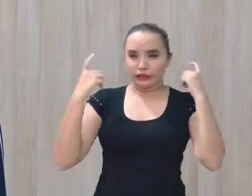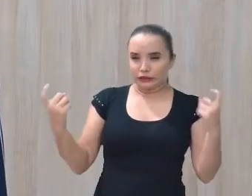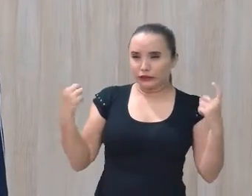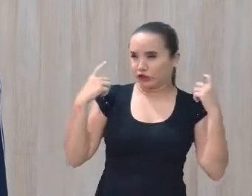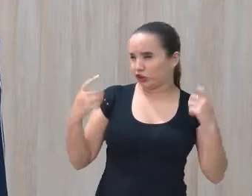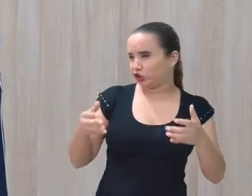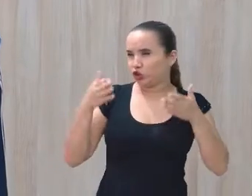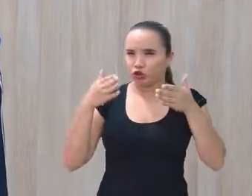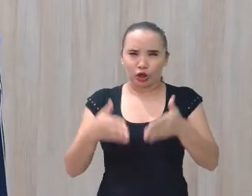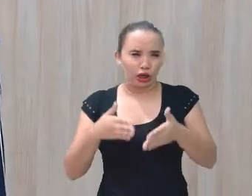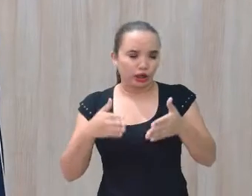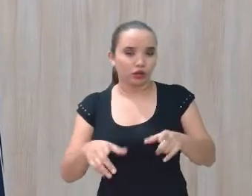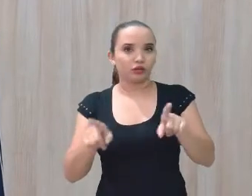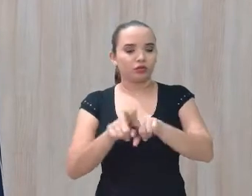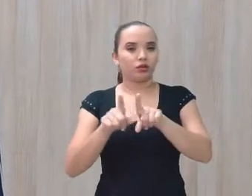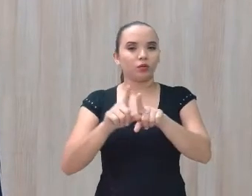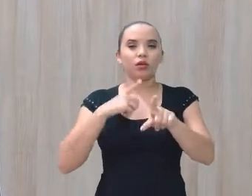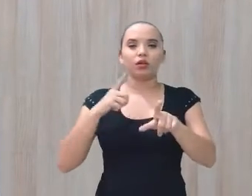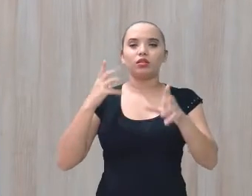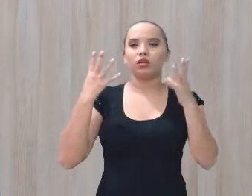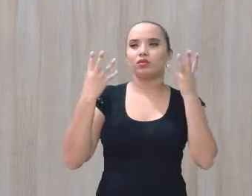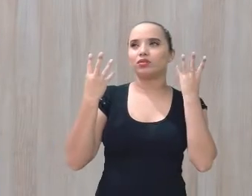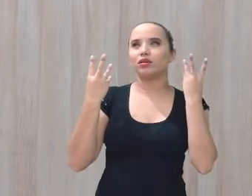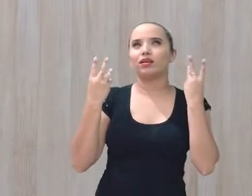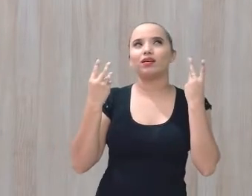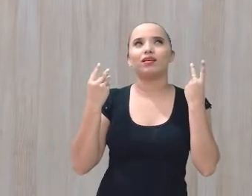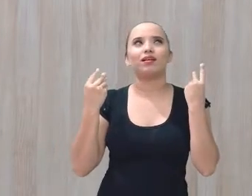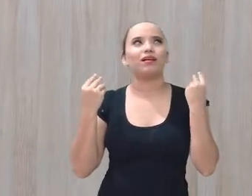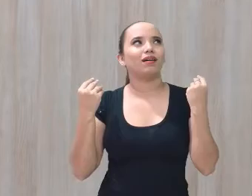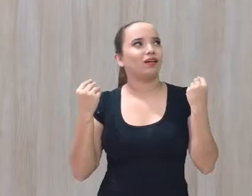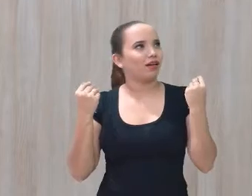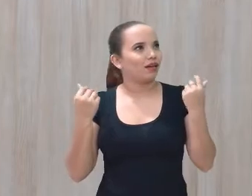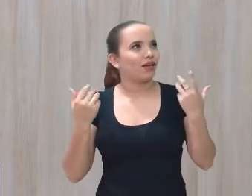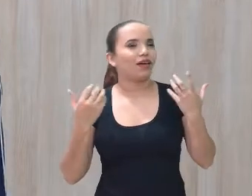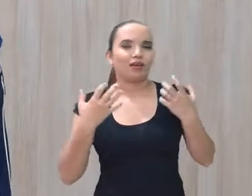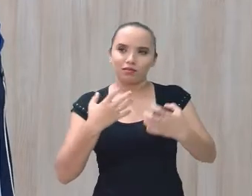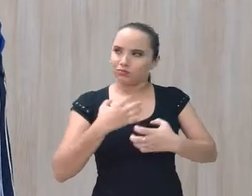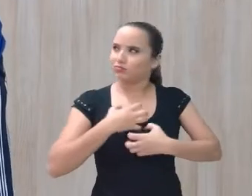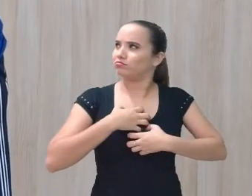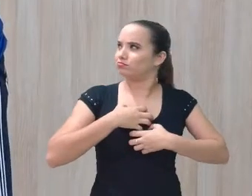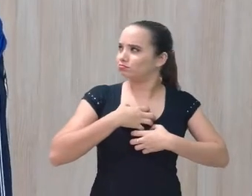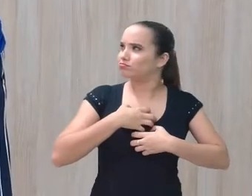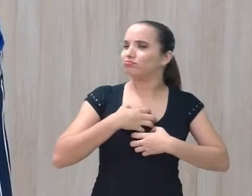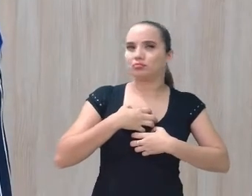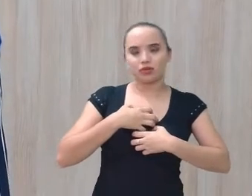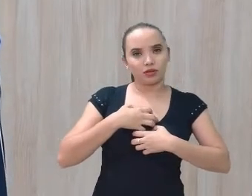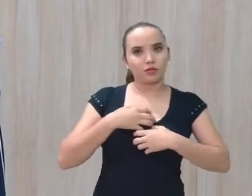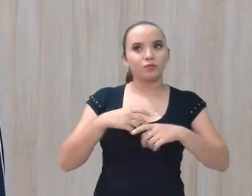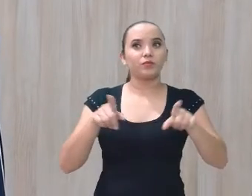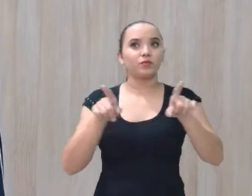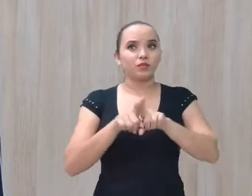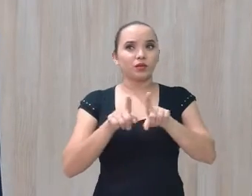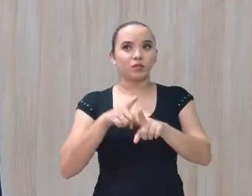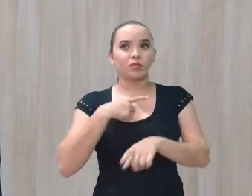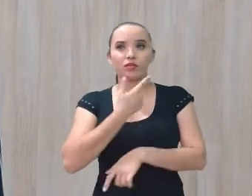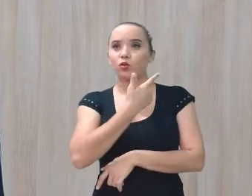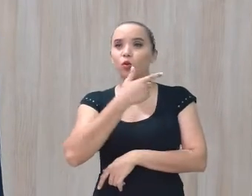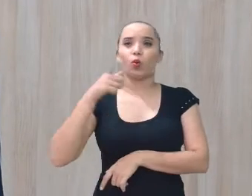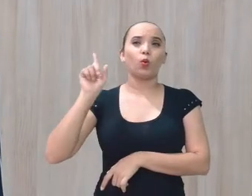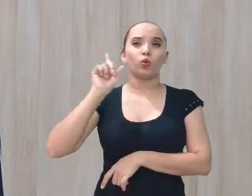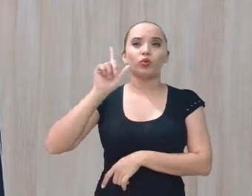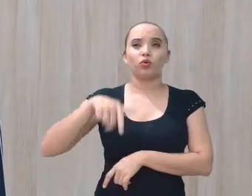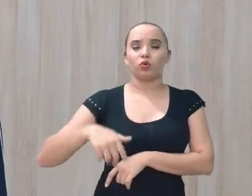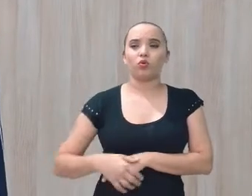agradáveis, suaves, aqueles sons que fazem bem a gente. E existe um outro tipo de som, que é aquele